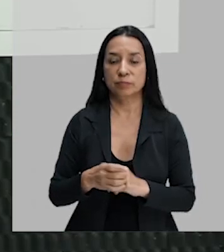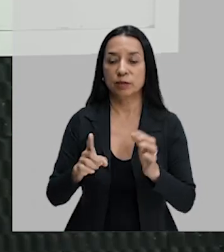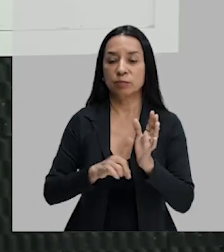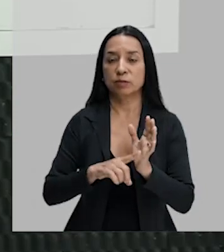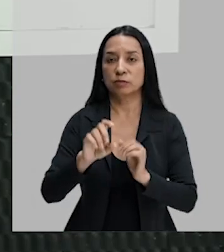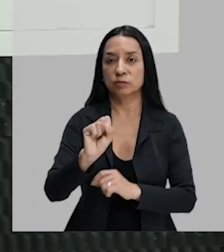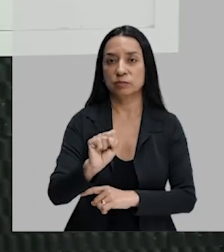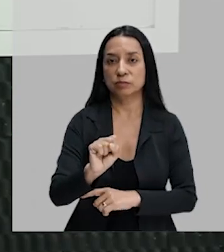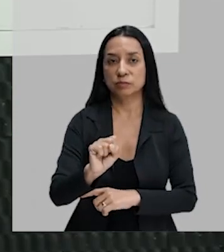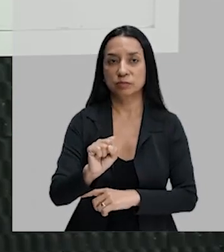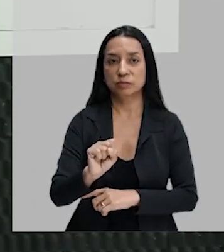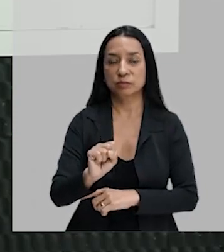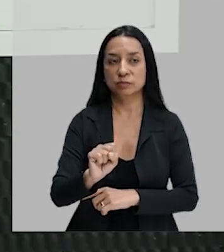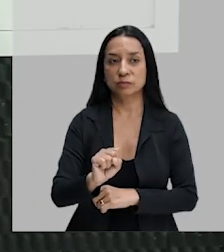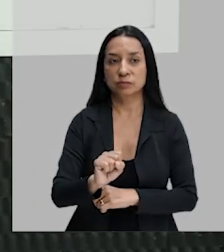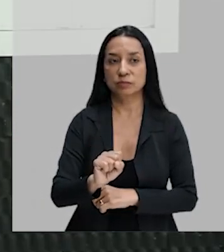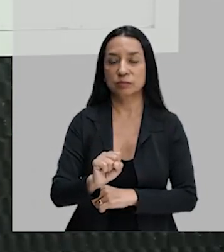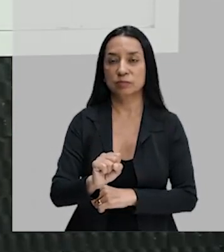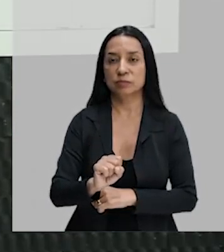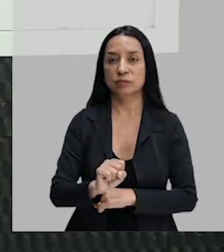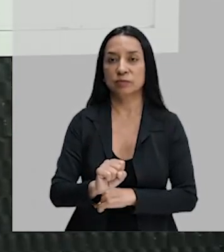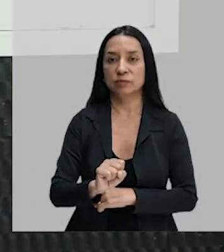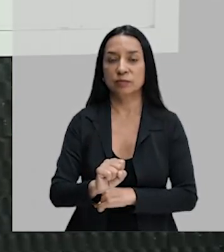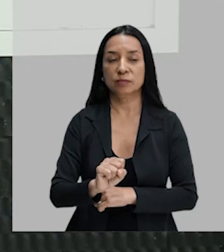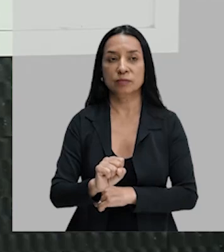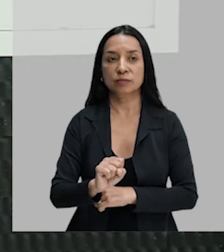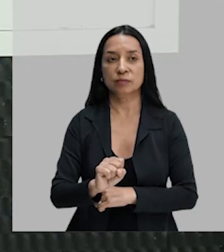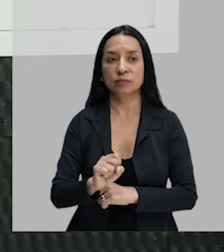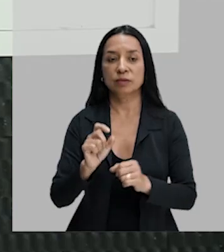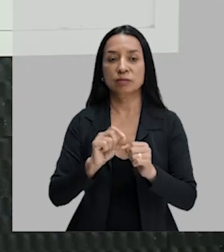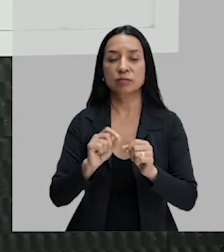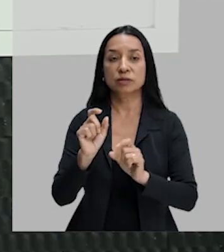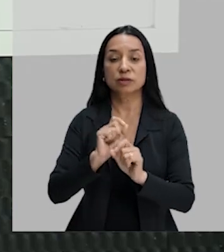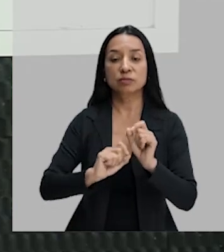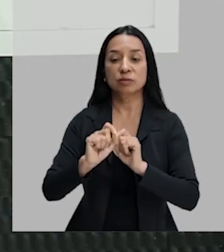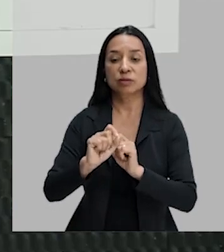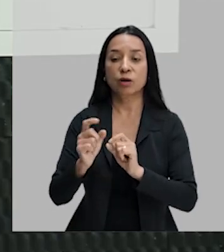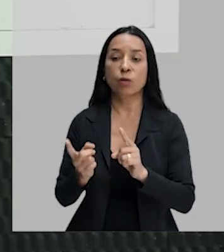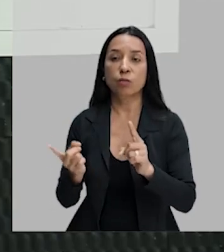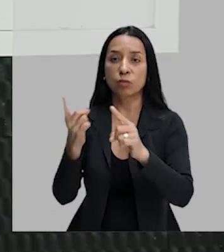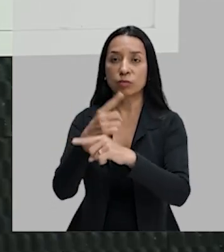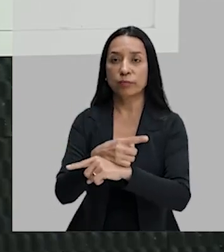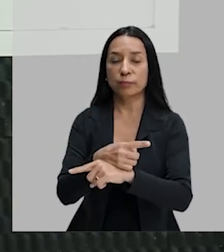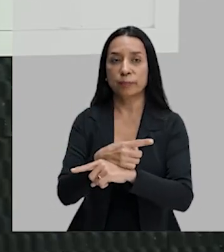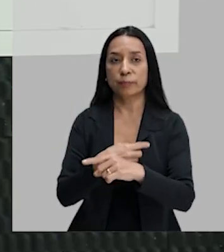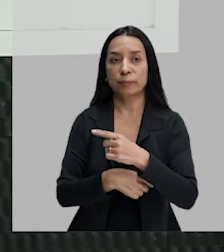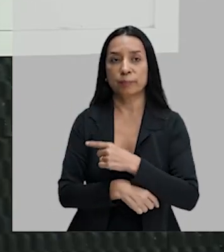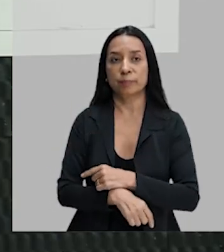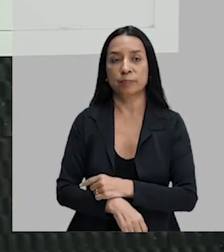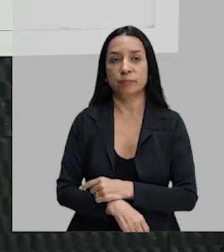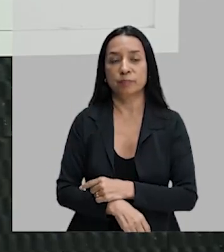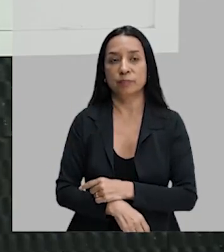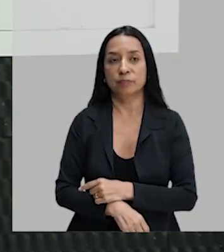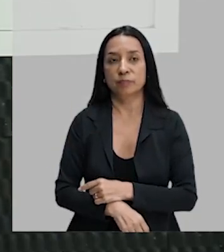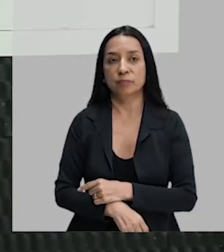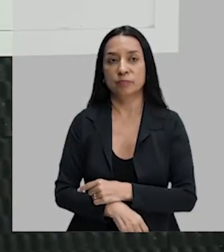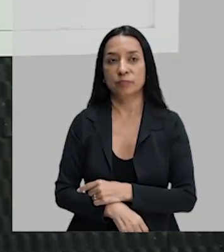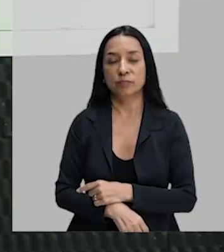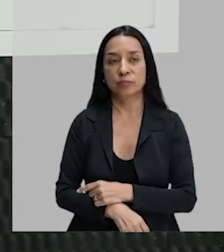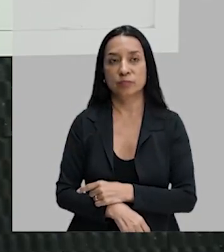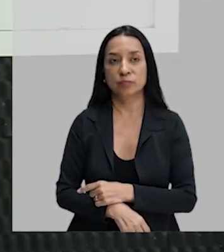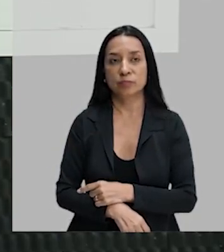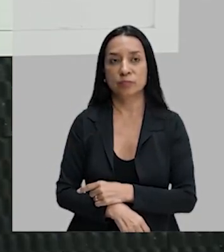8 certo vamos fazer a volta aqui dá zero nem coloco